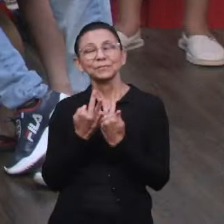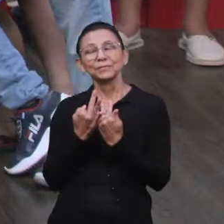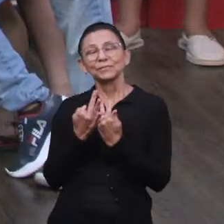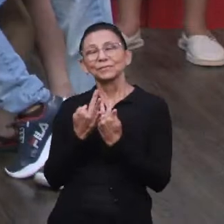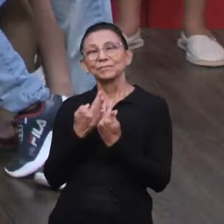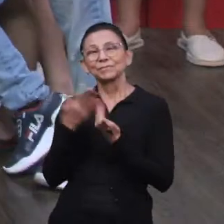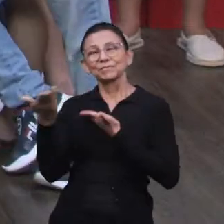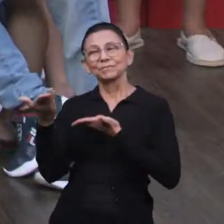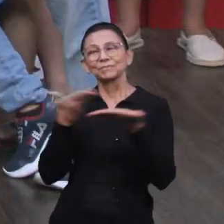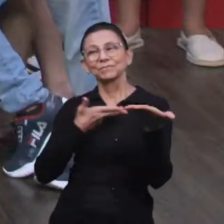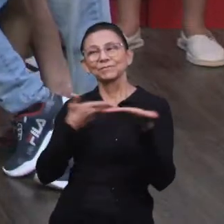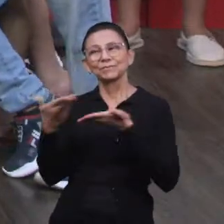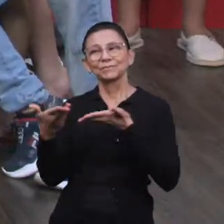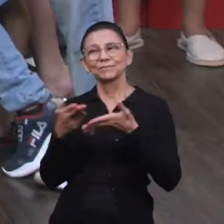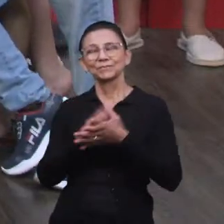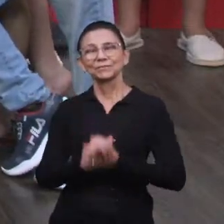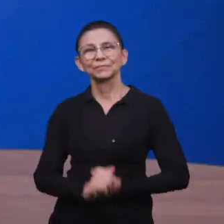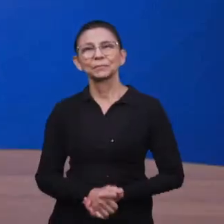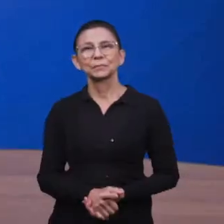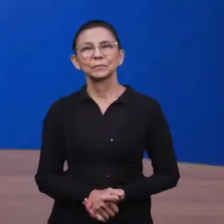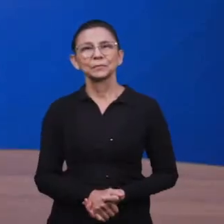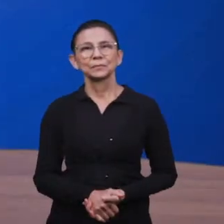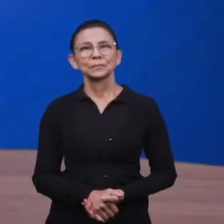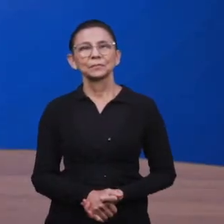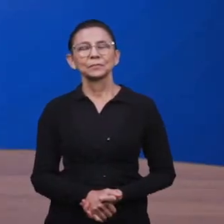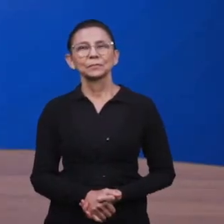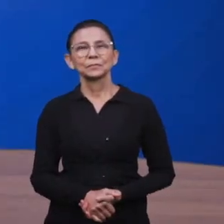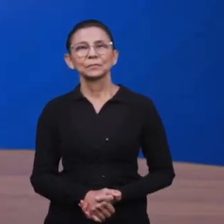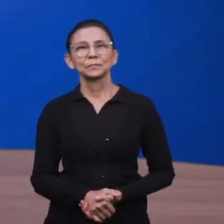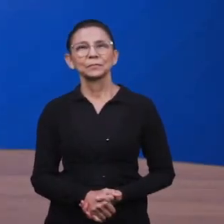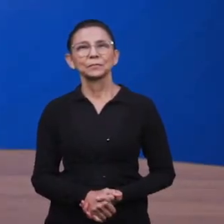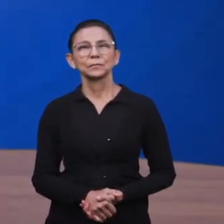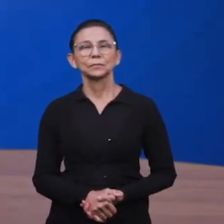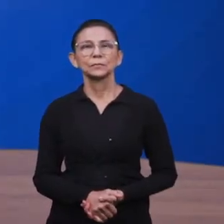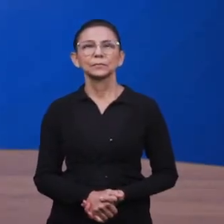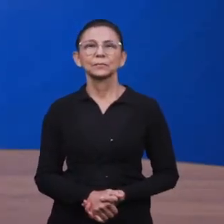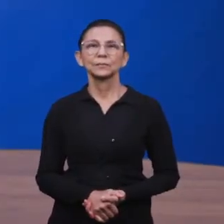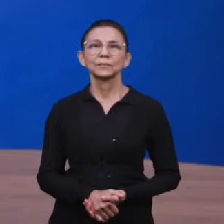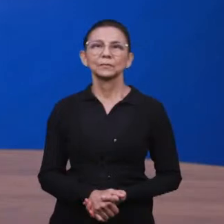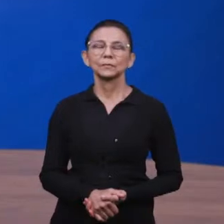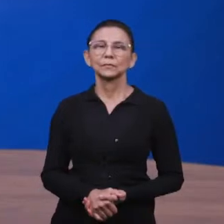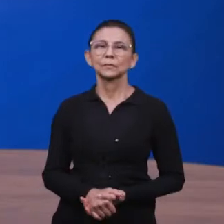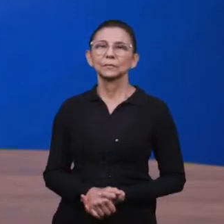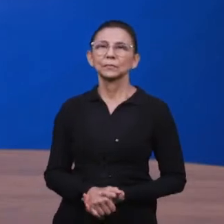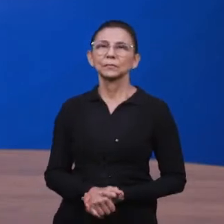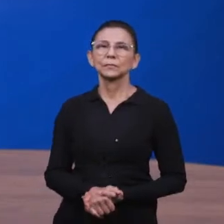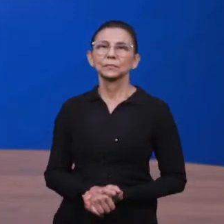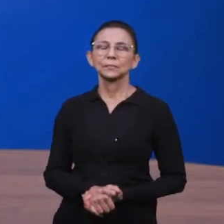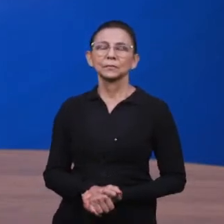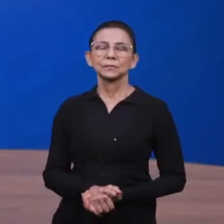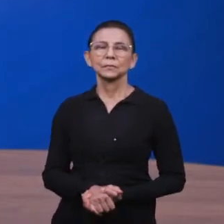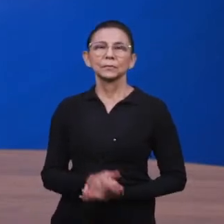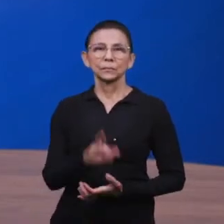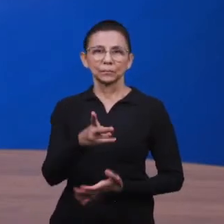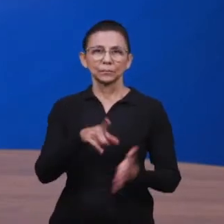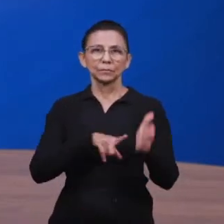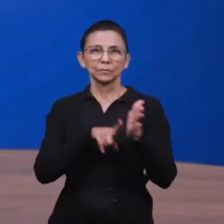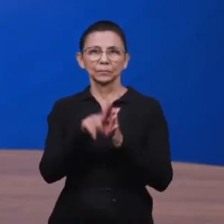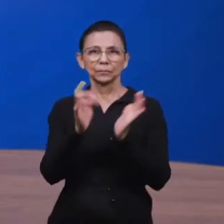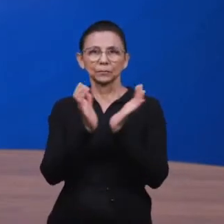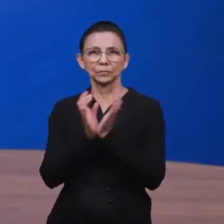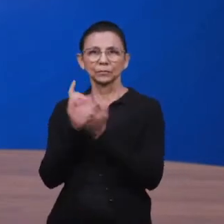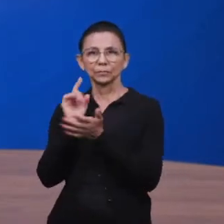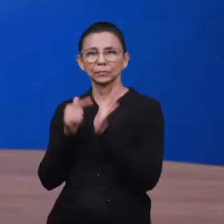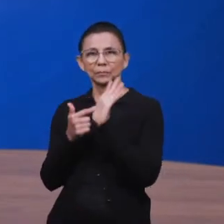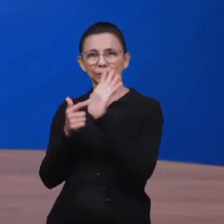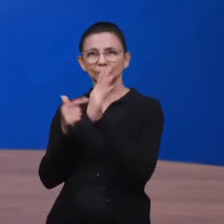Família. Glória a Deus, louvado seja o Senhor. Muito bem, irmãos, nós vamos agora com a pergunta que foi dirigida às crianças, intermediárias e